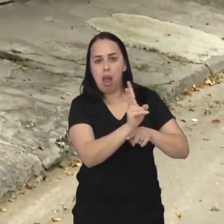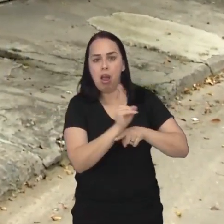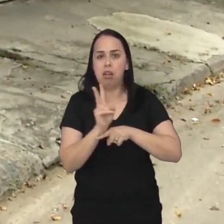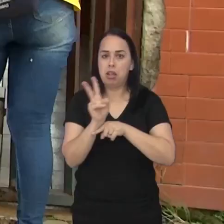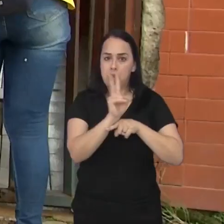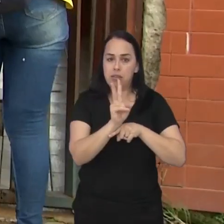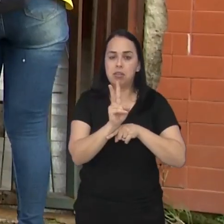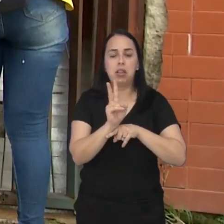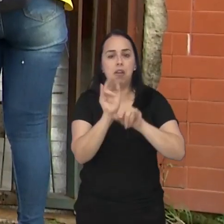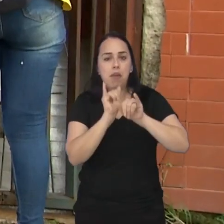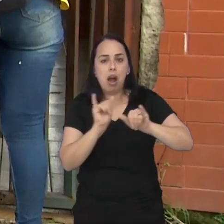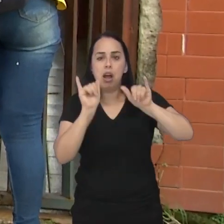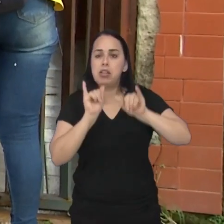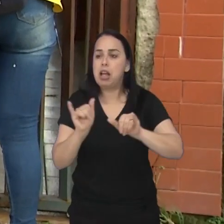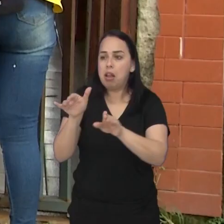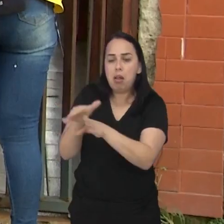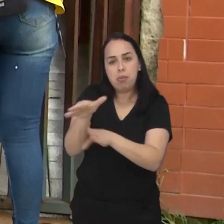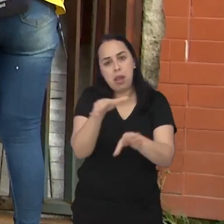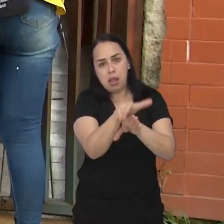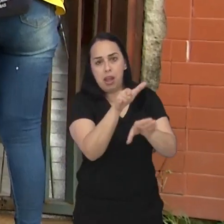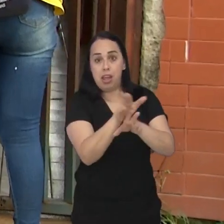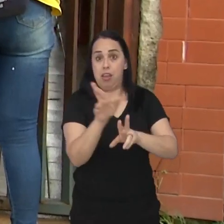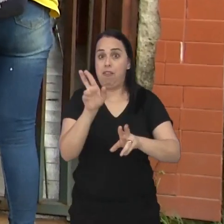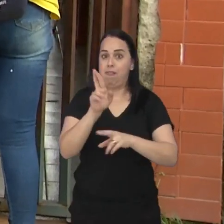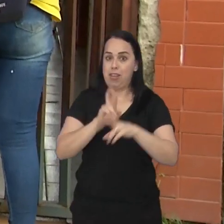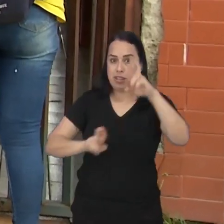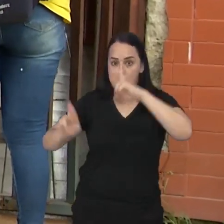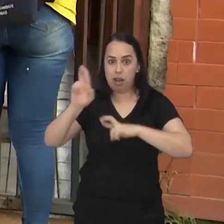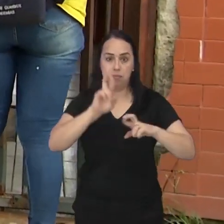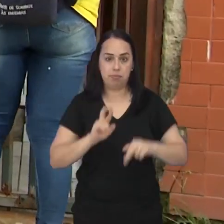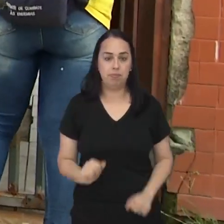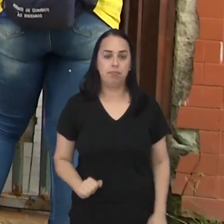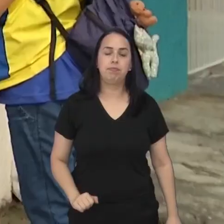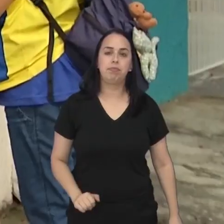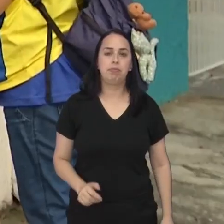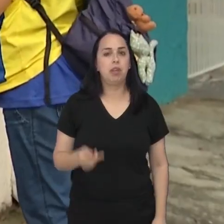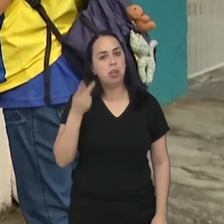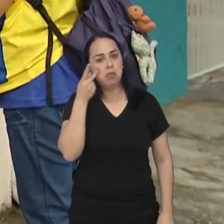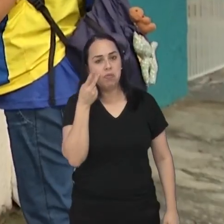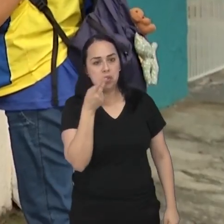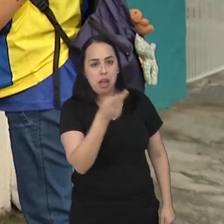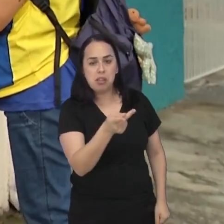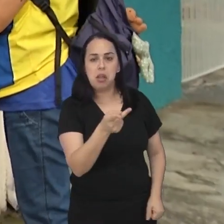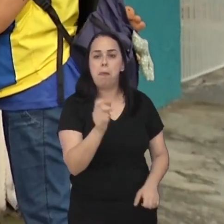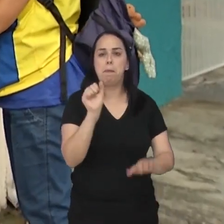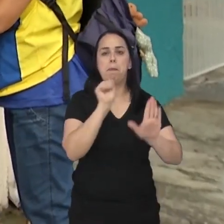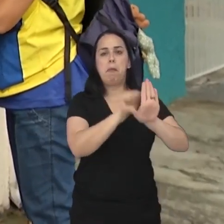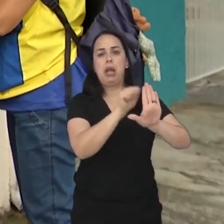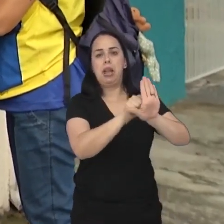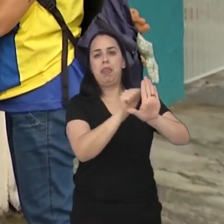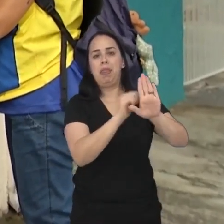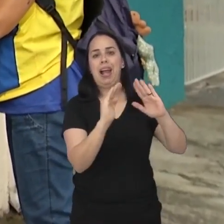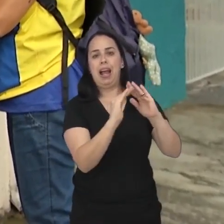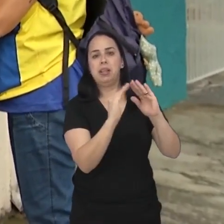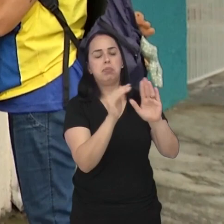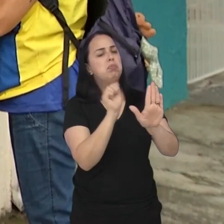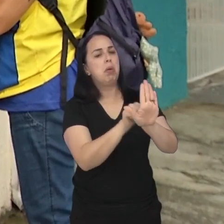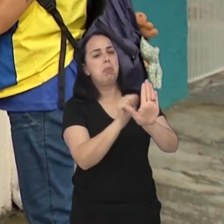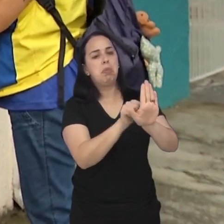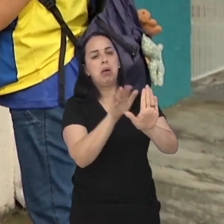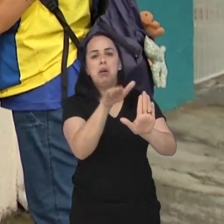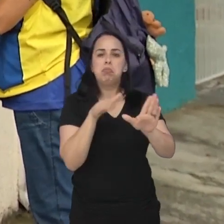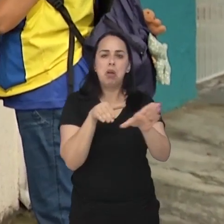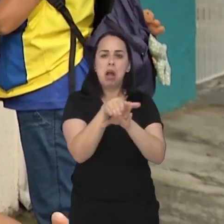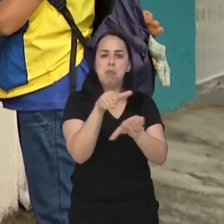atuação dos agentes de combate a endemias, que vão a campo conscientizar e fiscalizar. Nós fazemos uma visita de casa em casa,